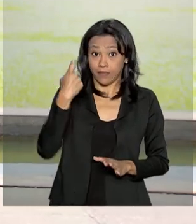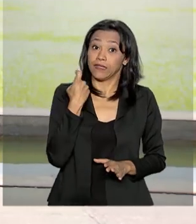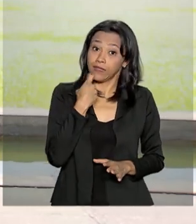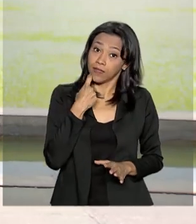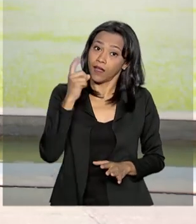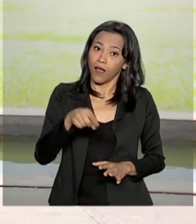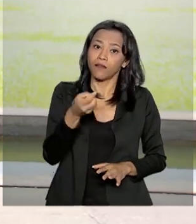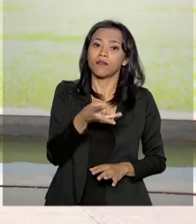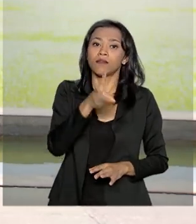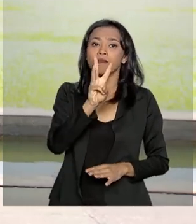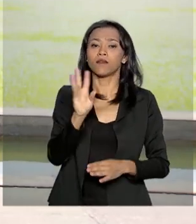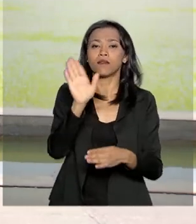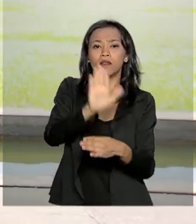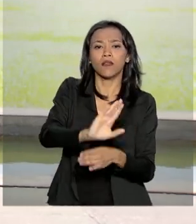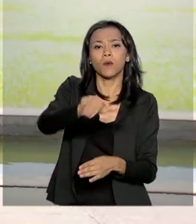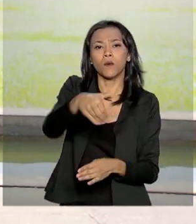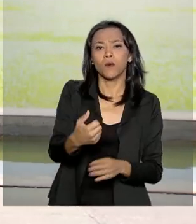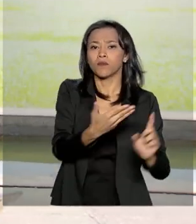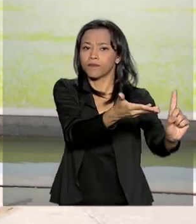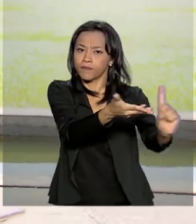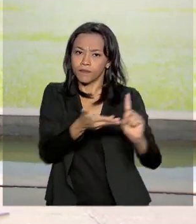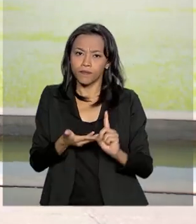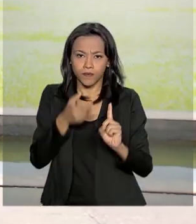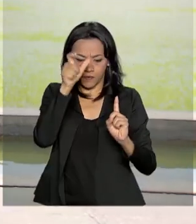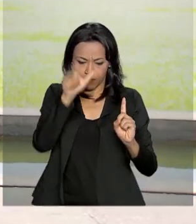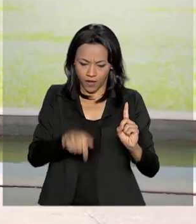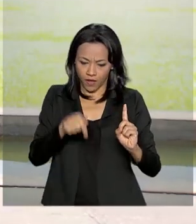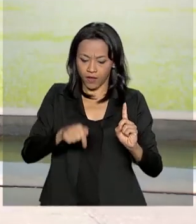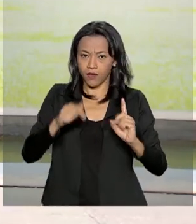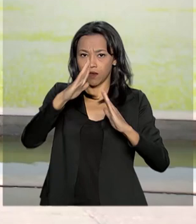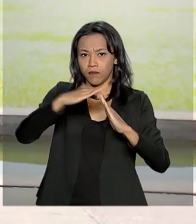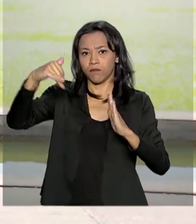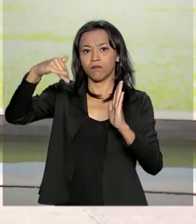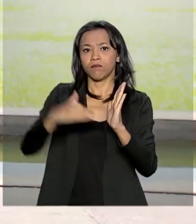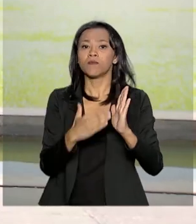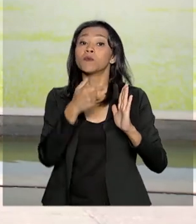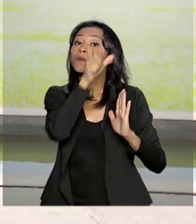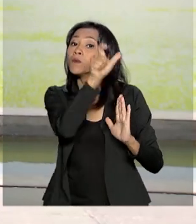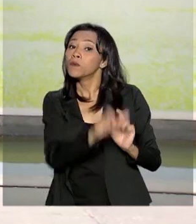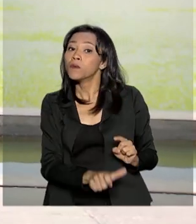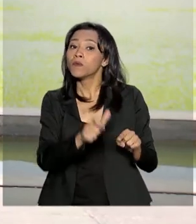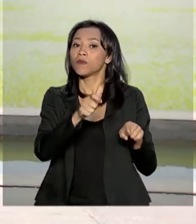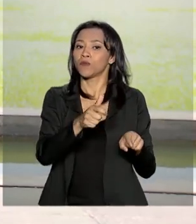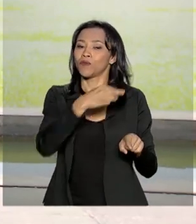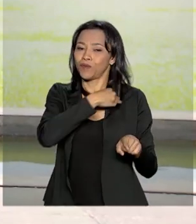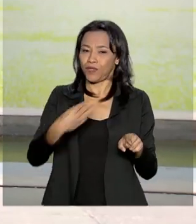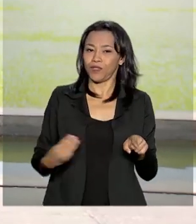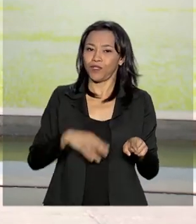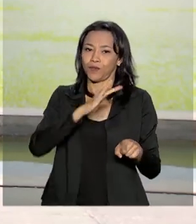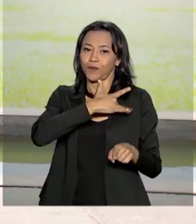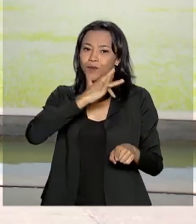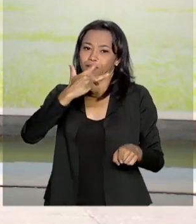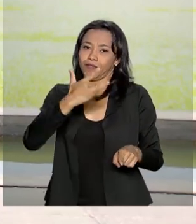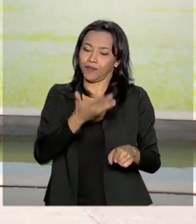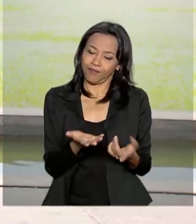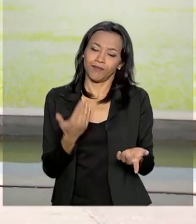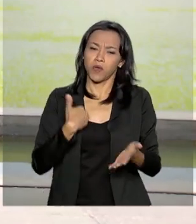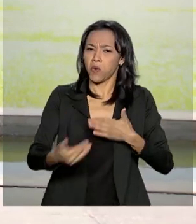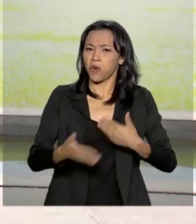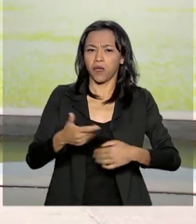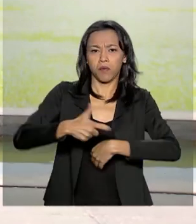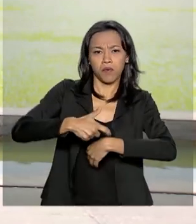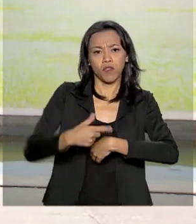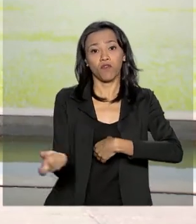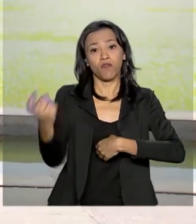é às três da tarde quando ele recebe novamente aqui no palácio da alvorada o ministro chefe da casa civil ônix lorenzoni a gente volta a qualquer